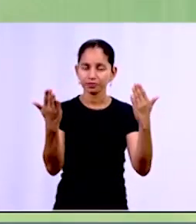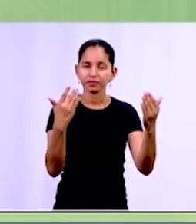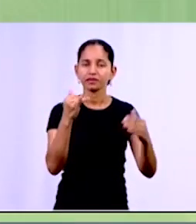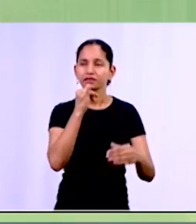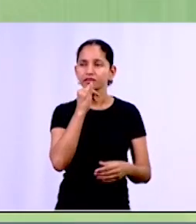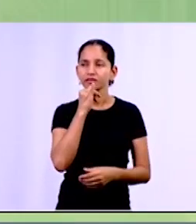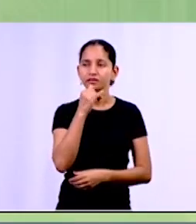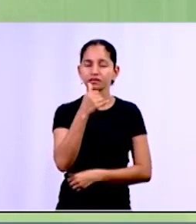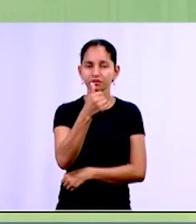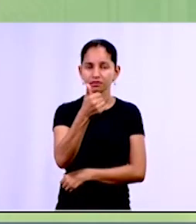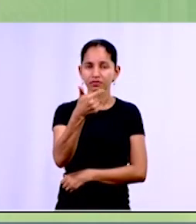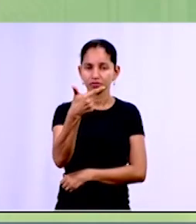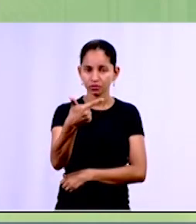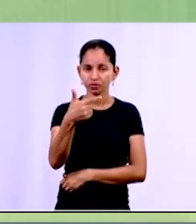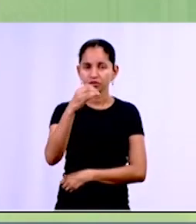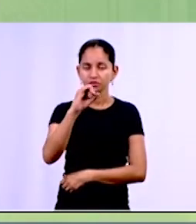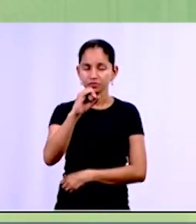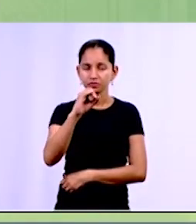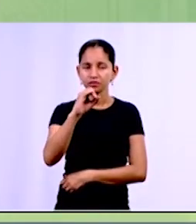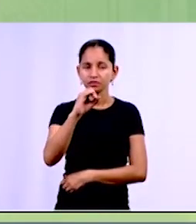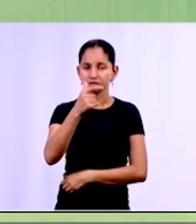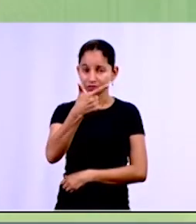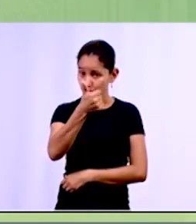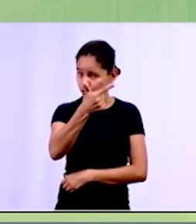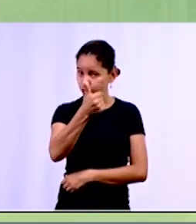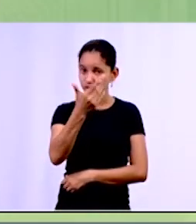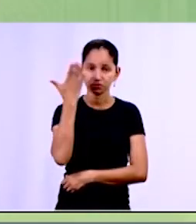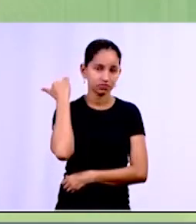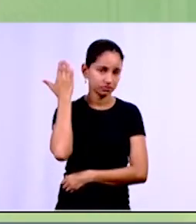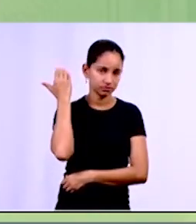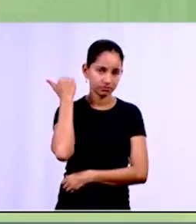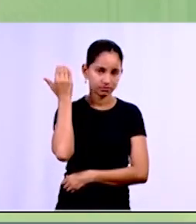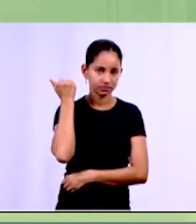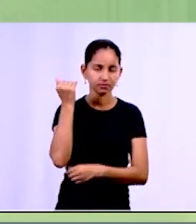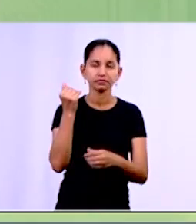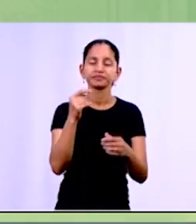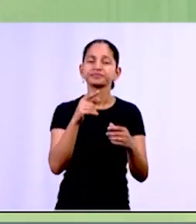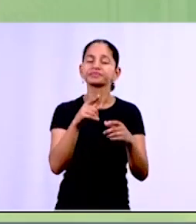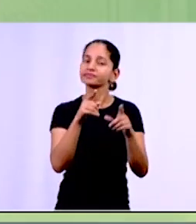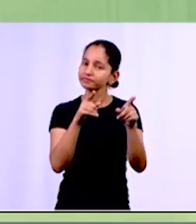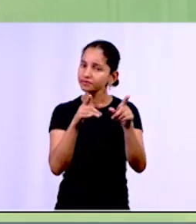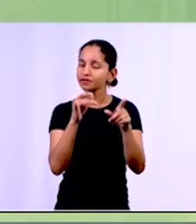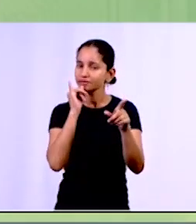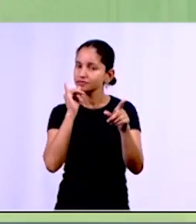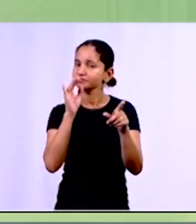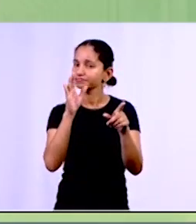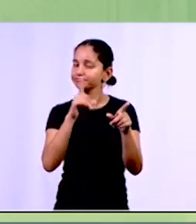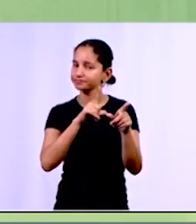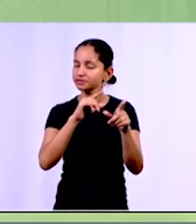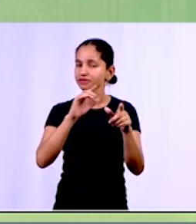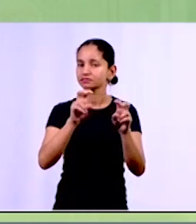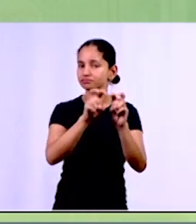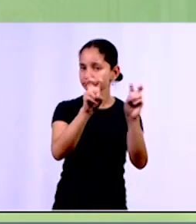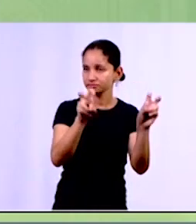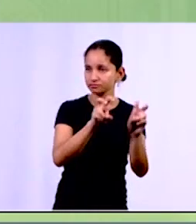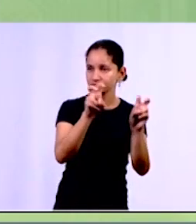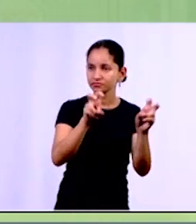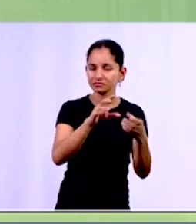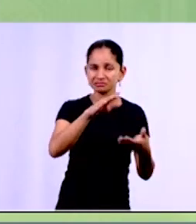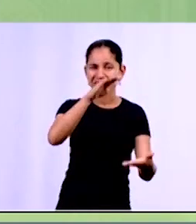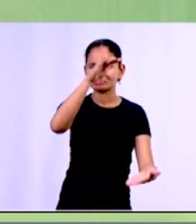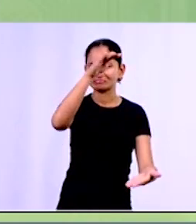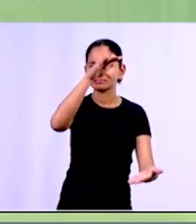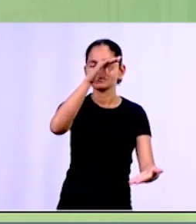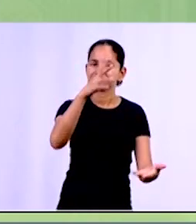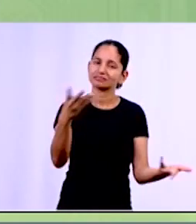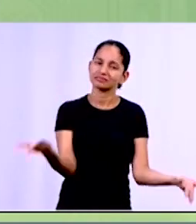em 2012 era uma torre enorme, né? Para vocês terem uma ideia, o MacBook, para você ter é mais ou menos essa altura, o